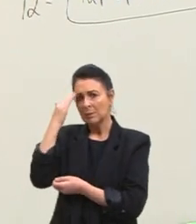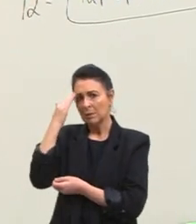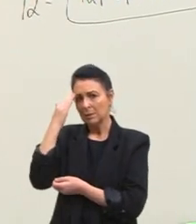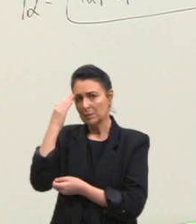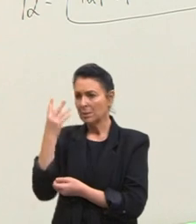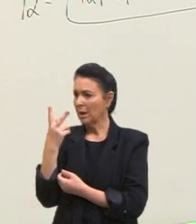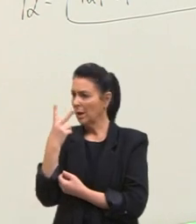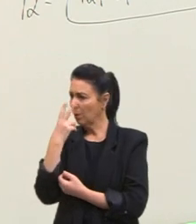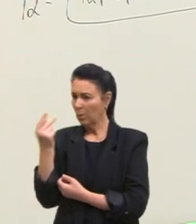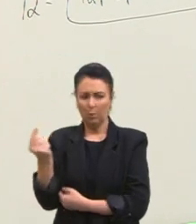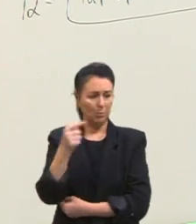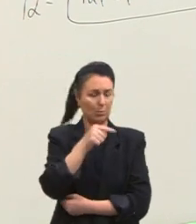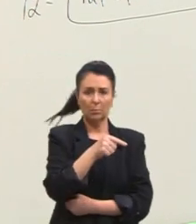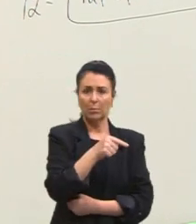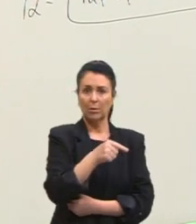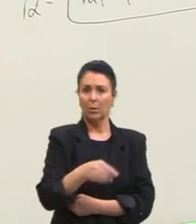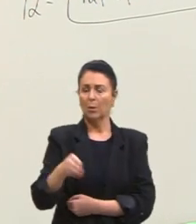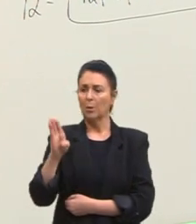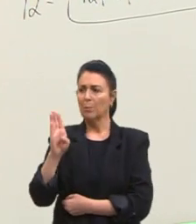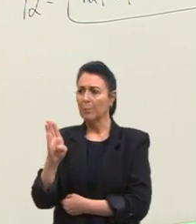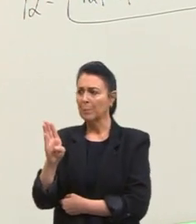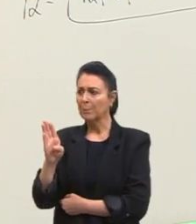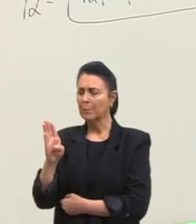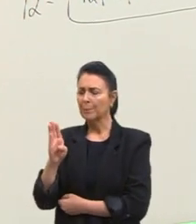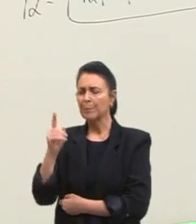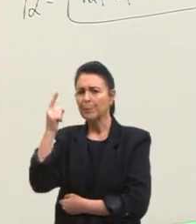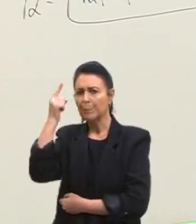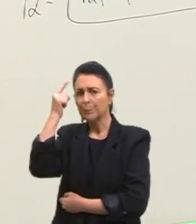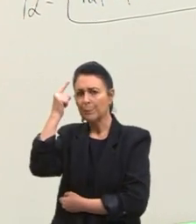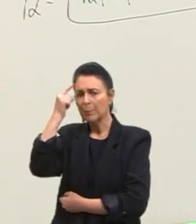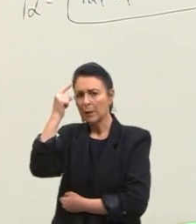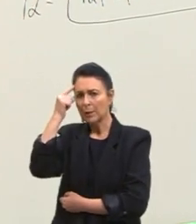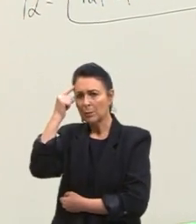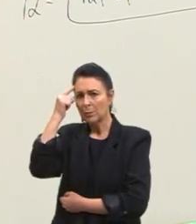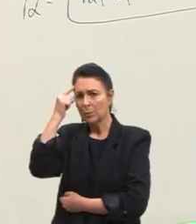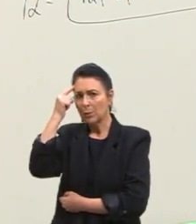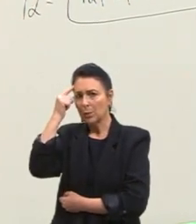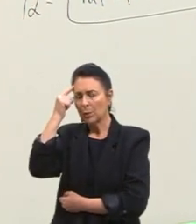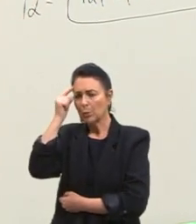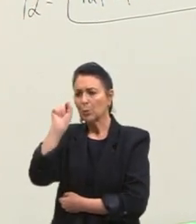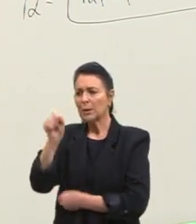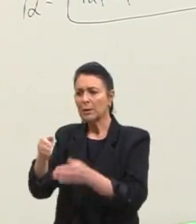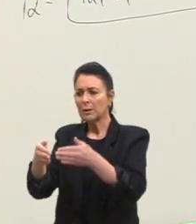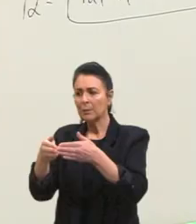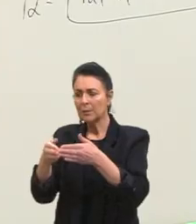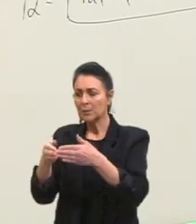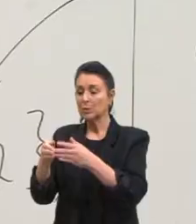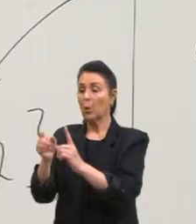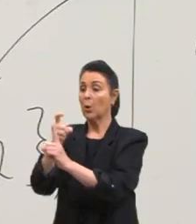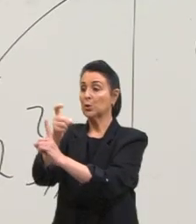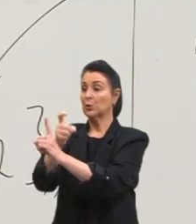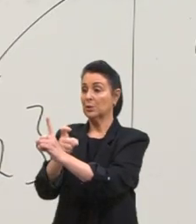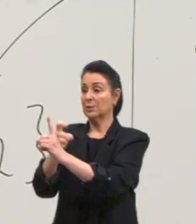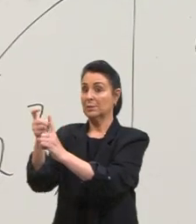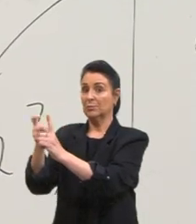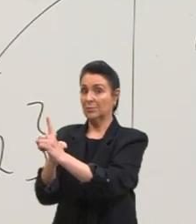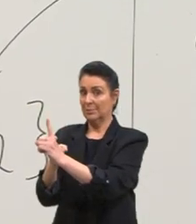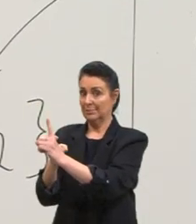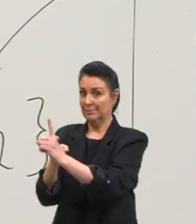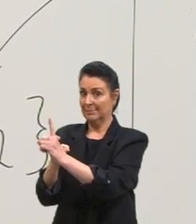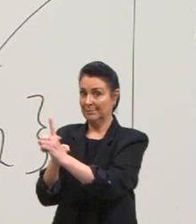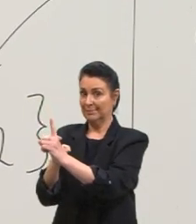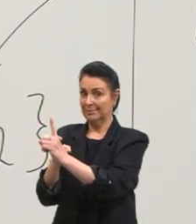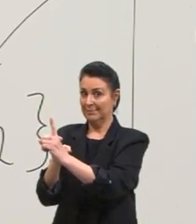Eu coloco o B aqui, então, e penso, né, no que ele nos diz aqui, ó, X tal que X, ou seja, numa